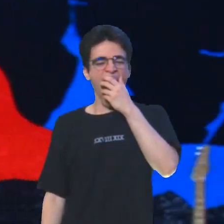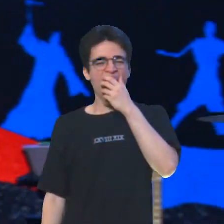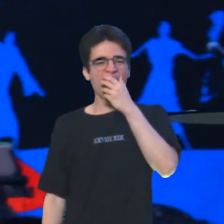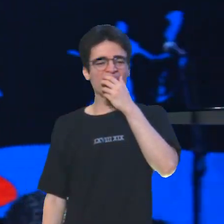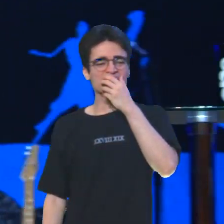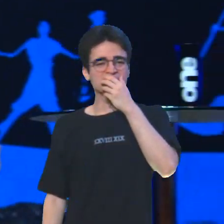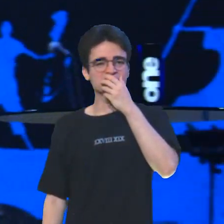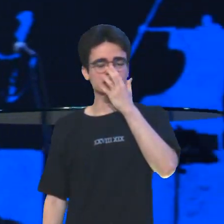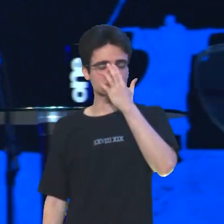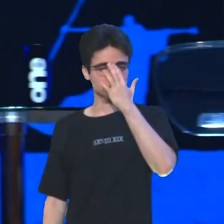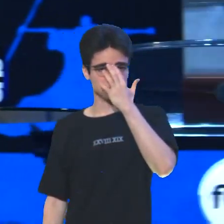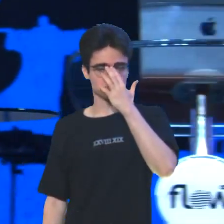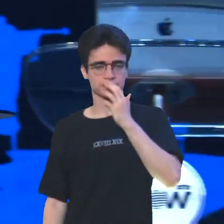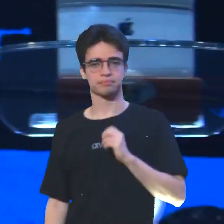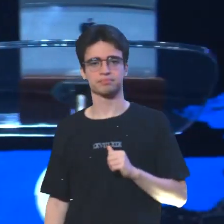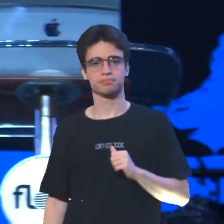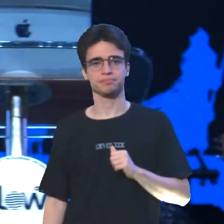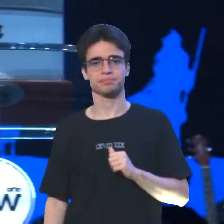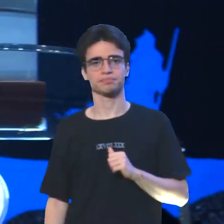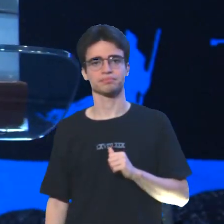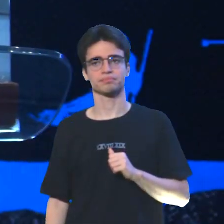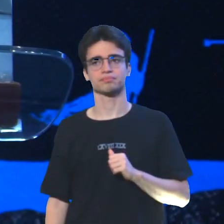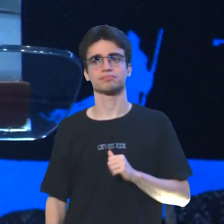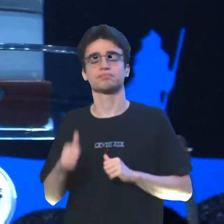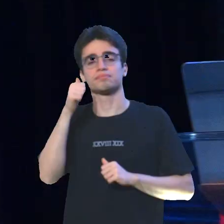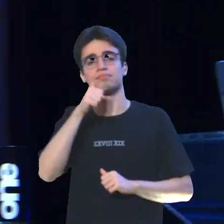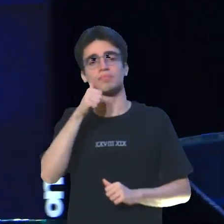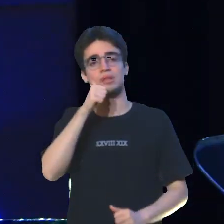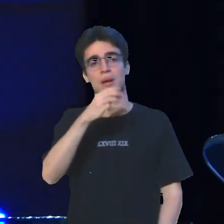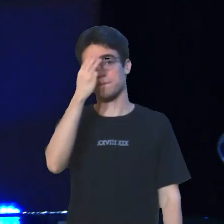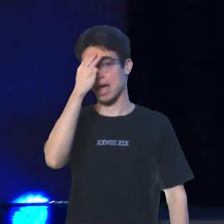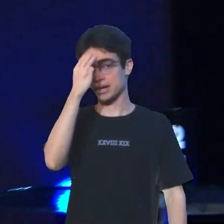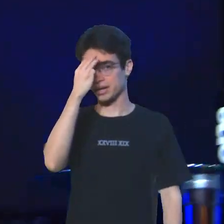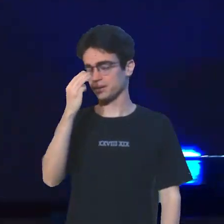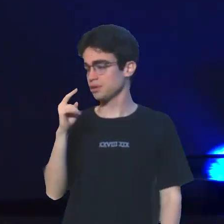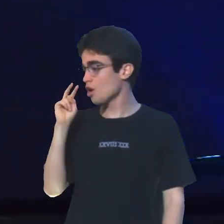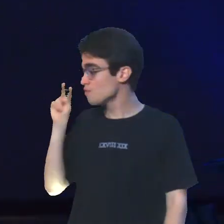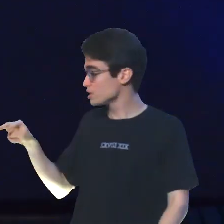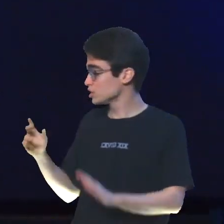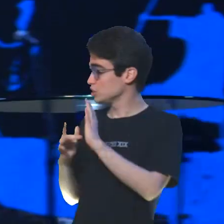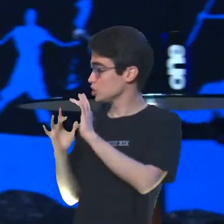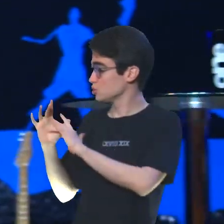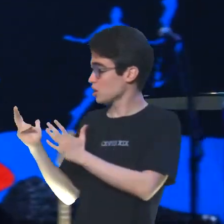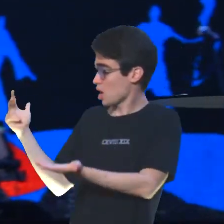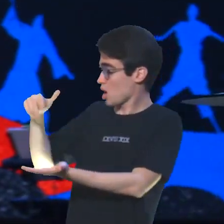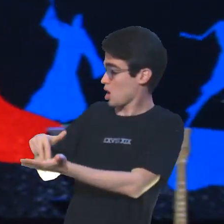Maria, quando vê Jesus ressuscitar,